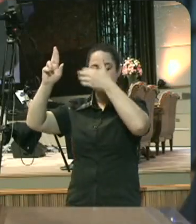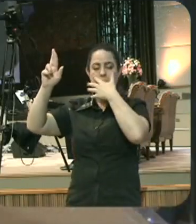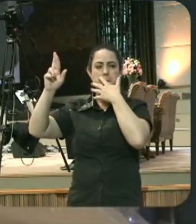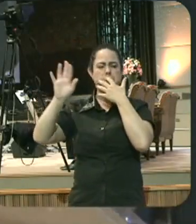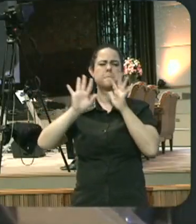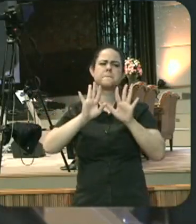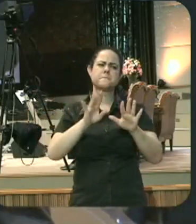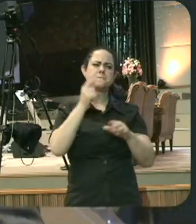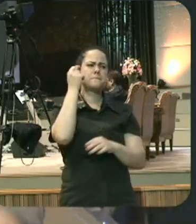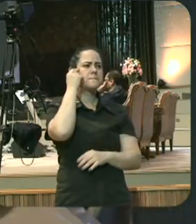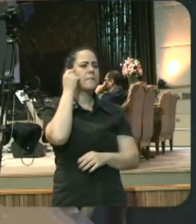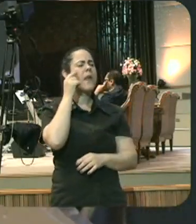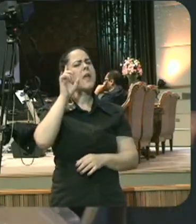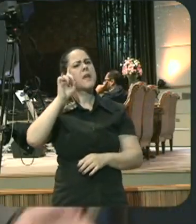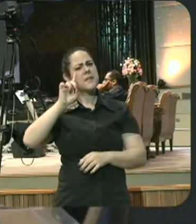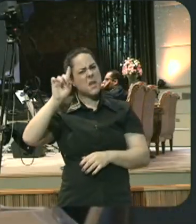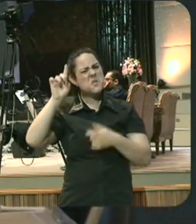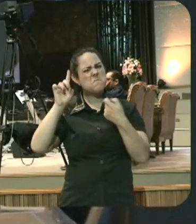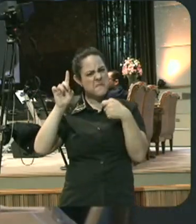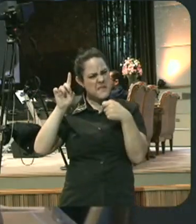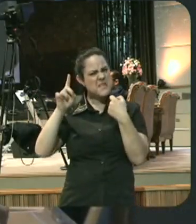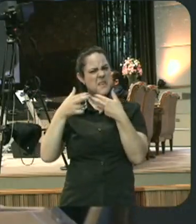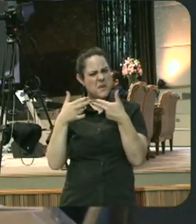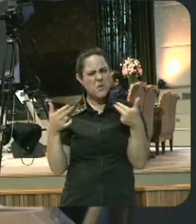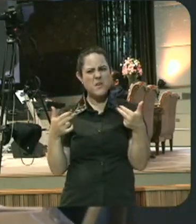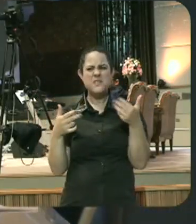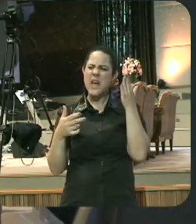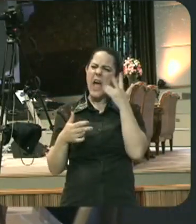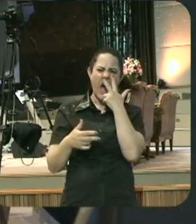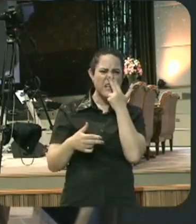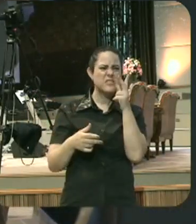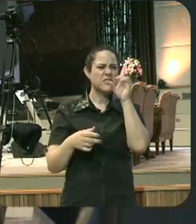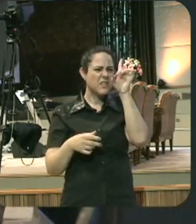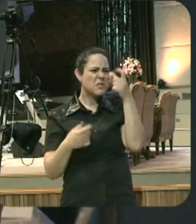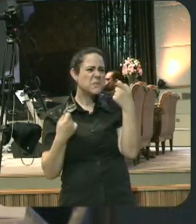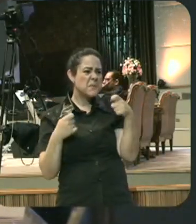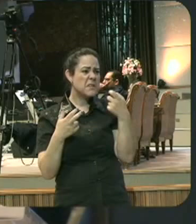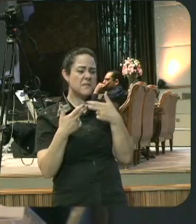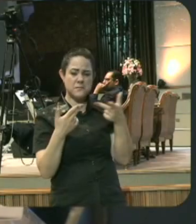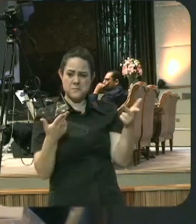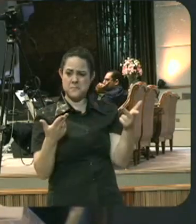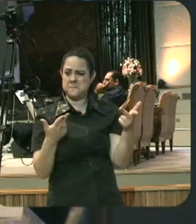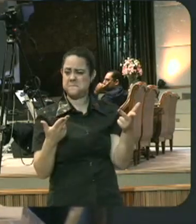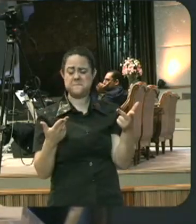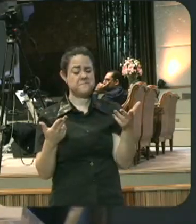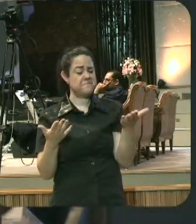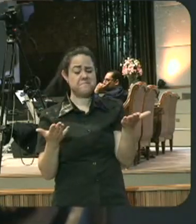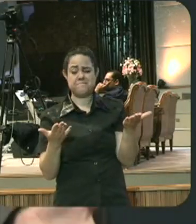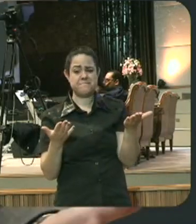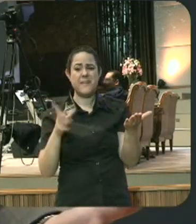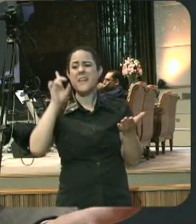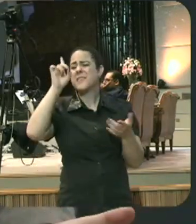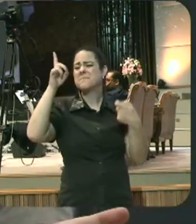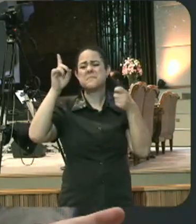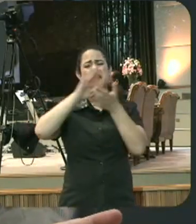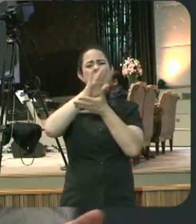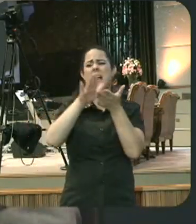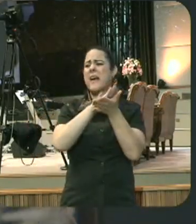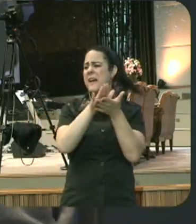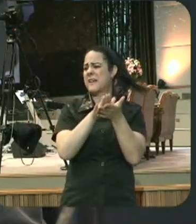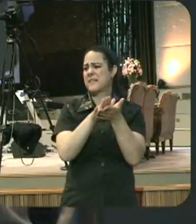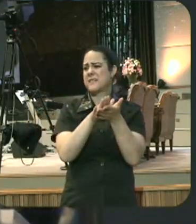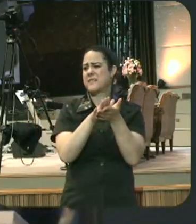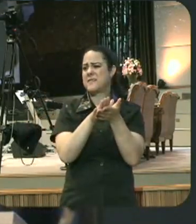a minha pergunta é: Deus estava precisando de alguma coisa? Você acha que Deus precisa de alguma coisa? Deus não precisa de